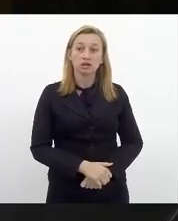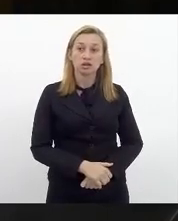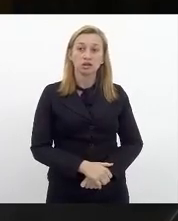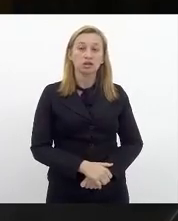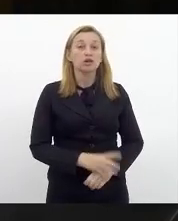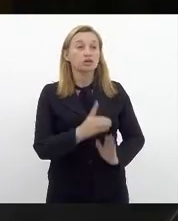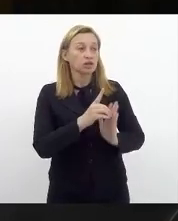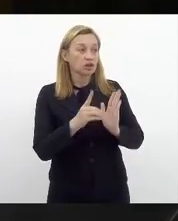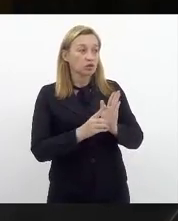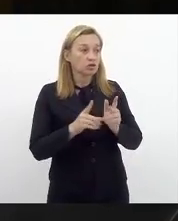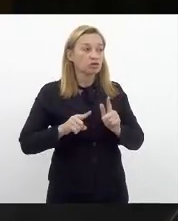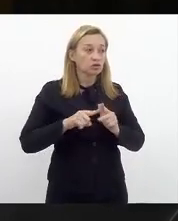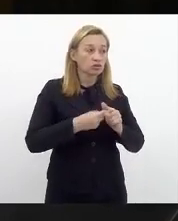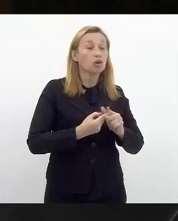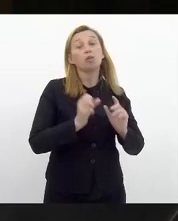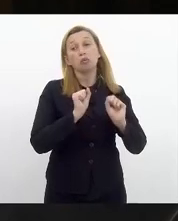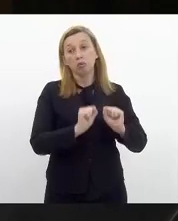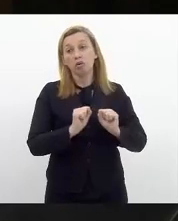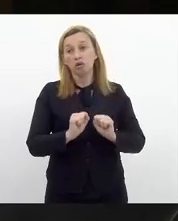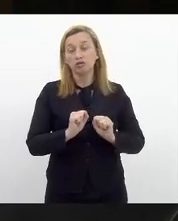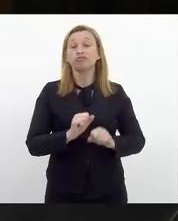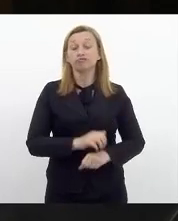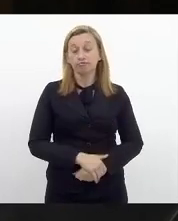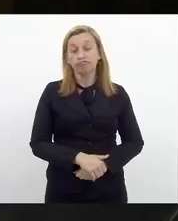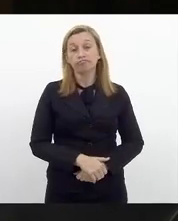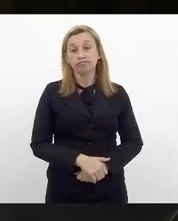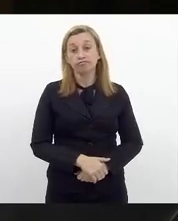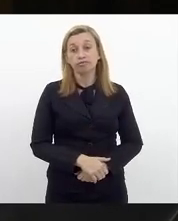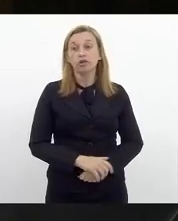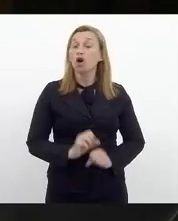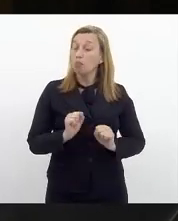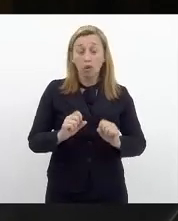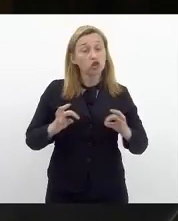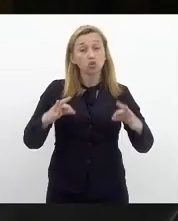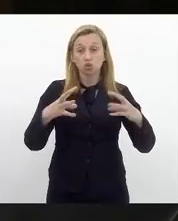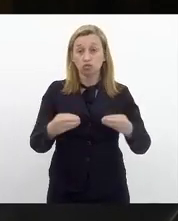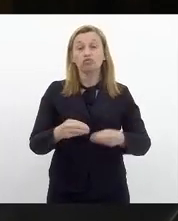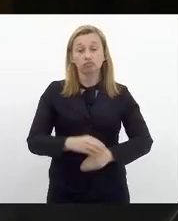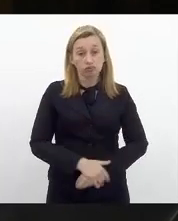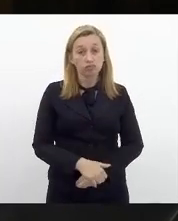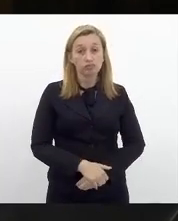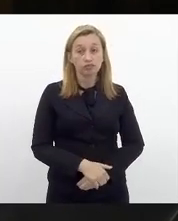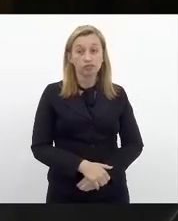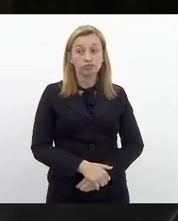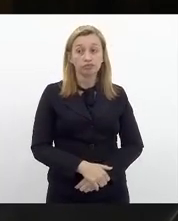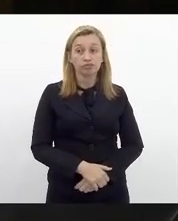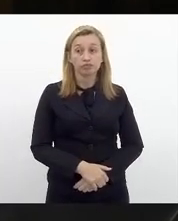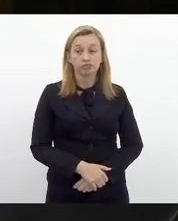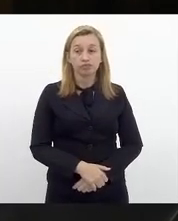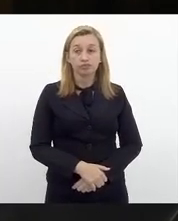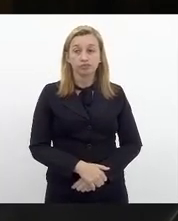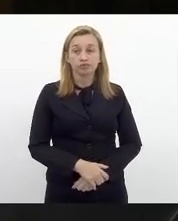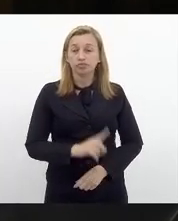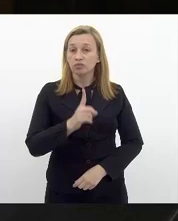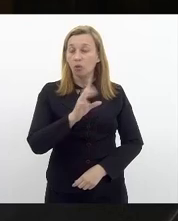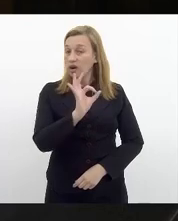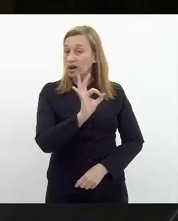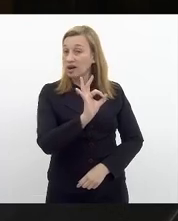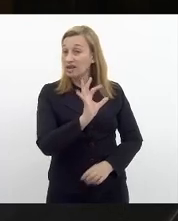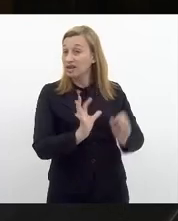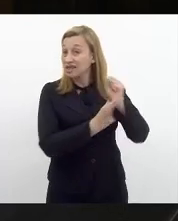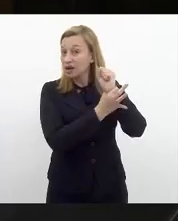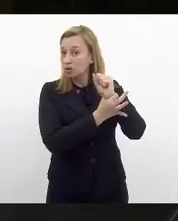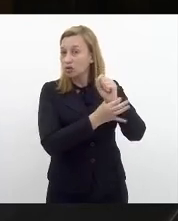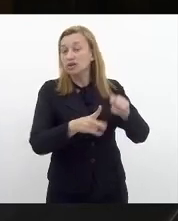também um decreto regulamentador e ele regulamentar pode tudo isto aqui não é uma garantia